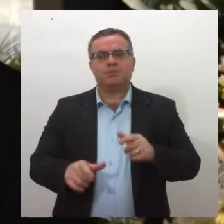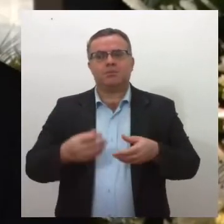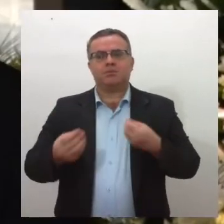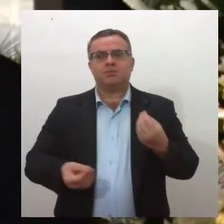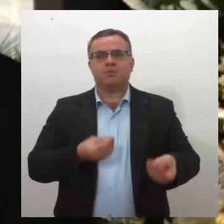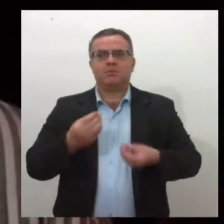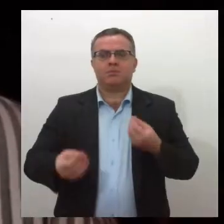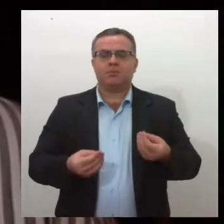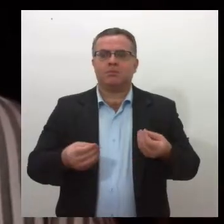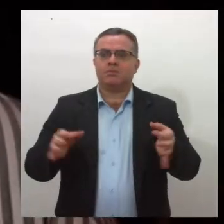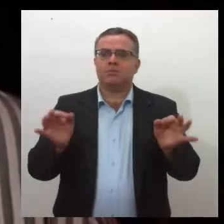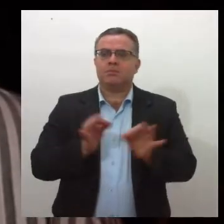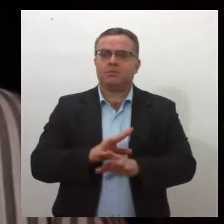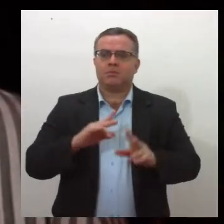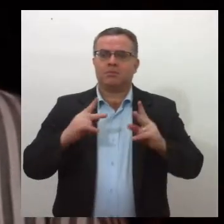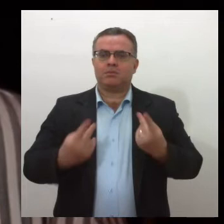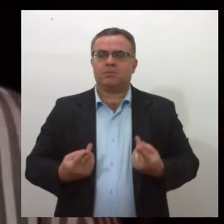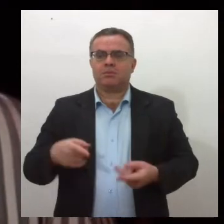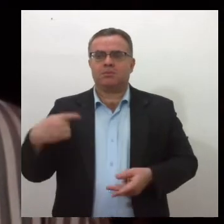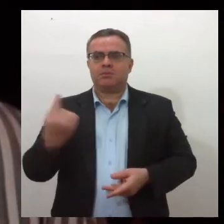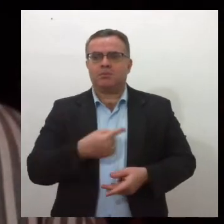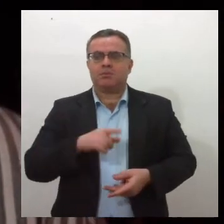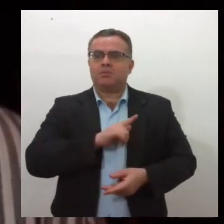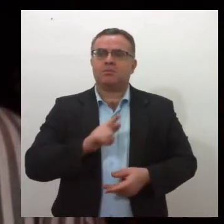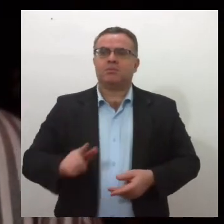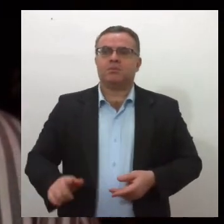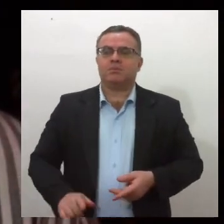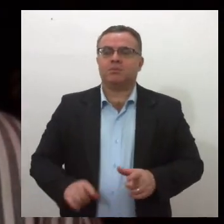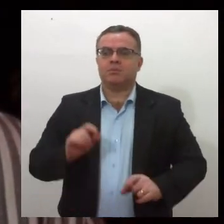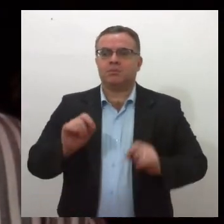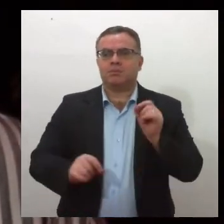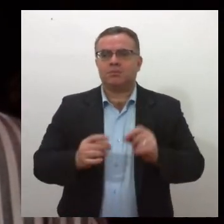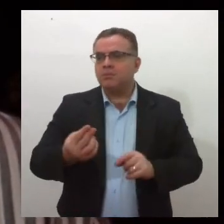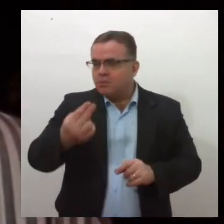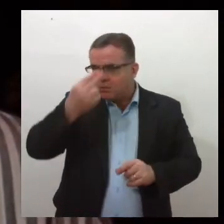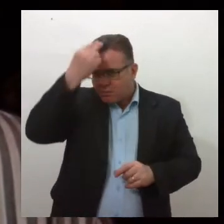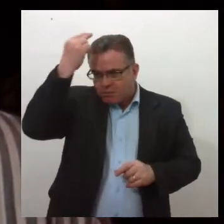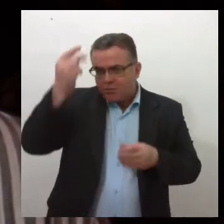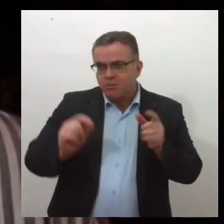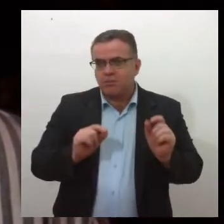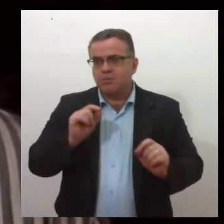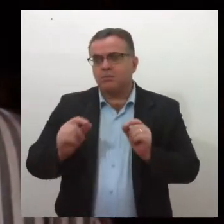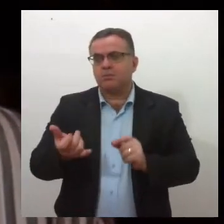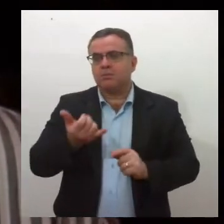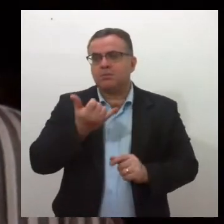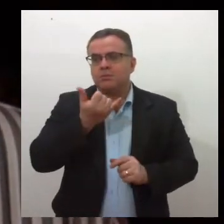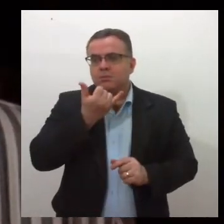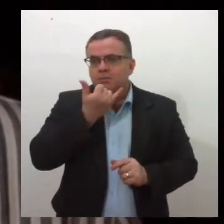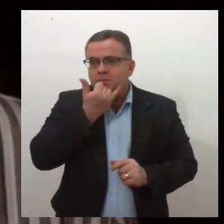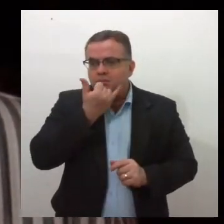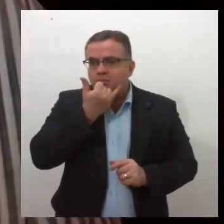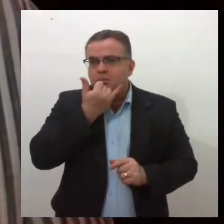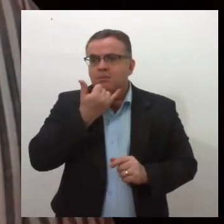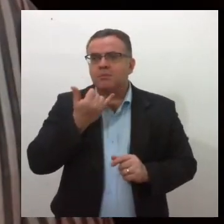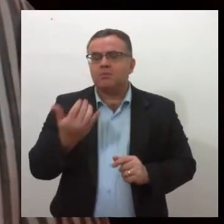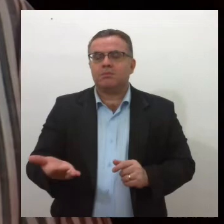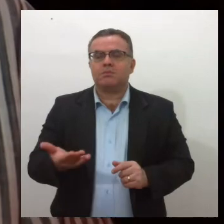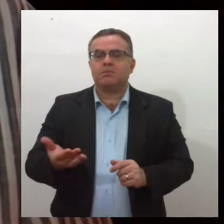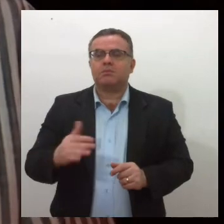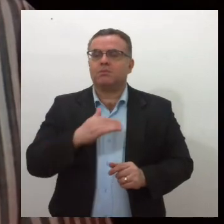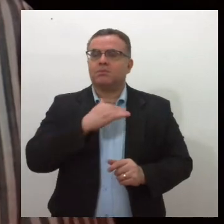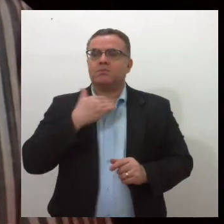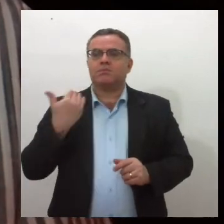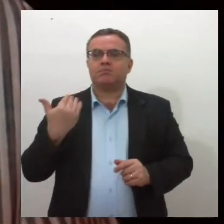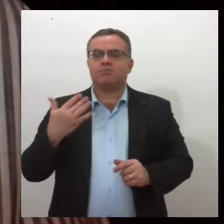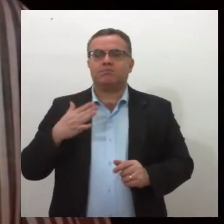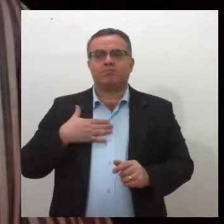a gente é humano. O governador do estado, Belivaldo Chagas, lamentou a perda do amigo. Reinaldo Moura